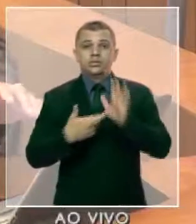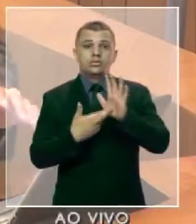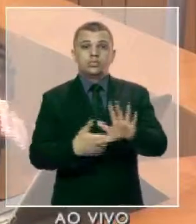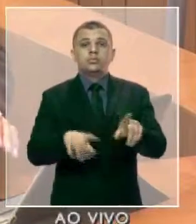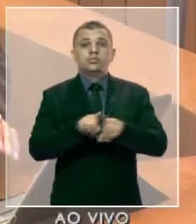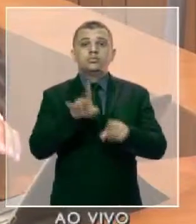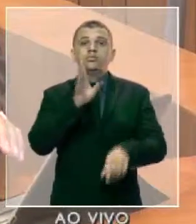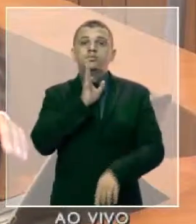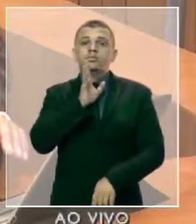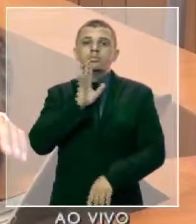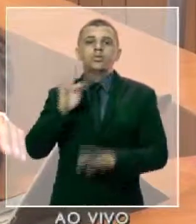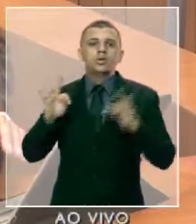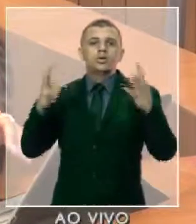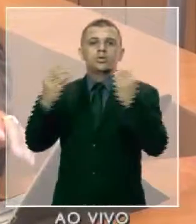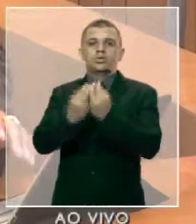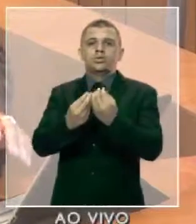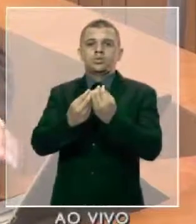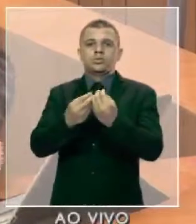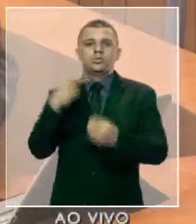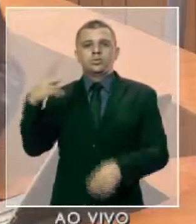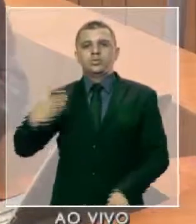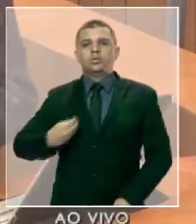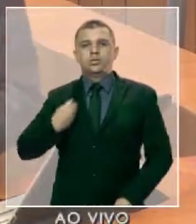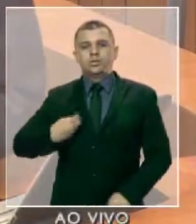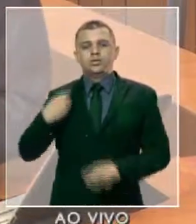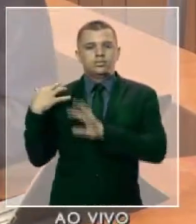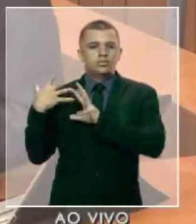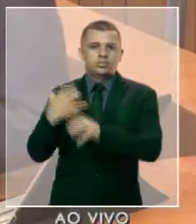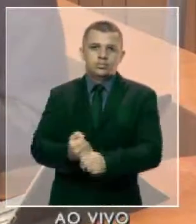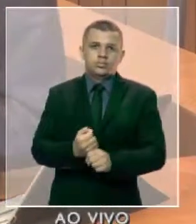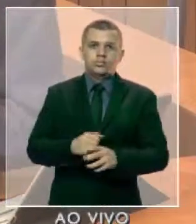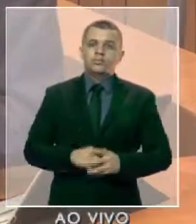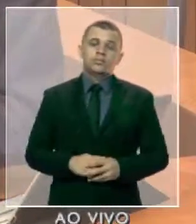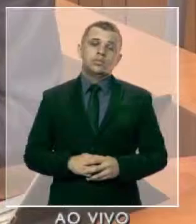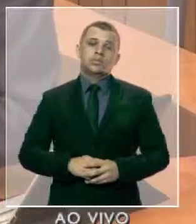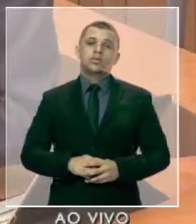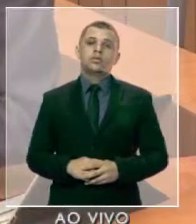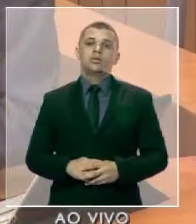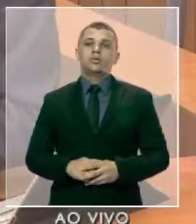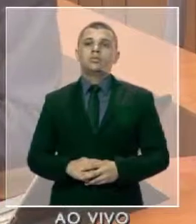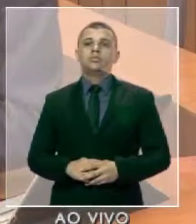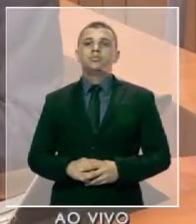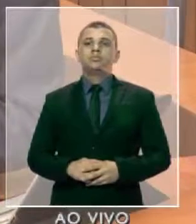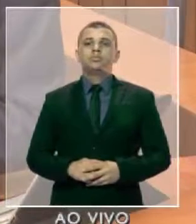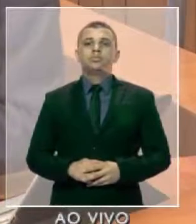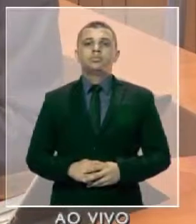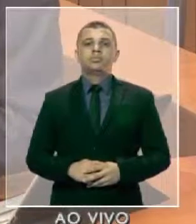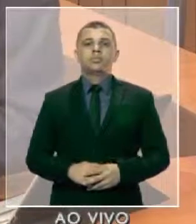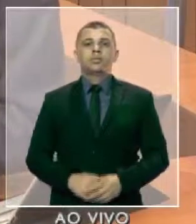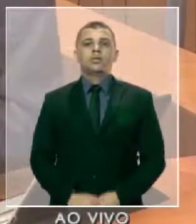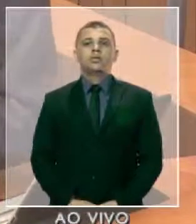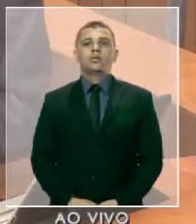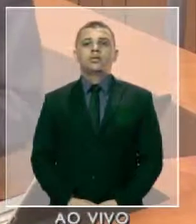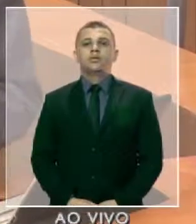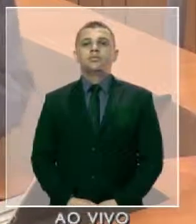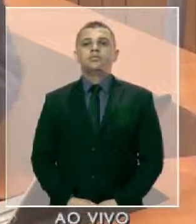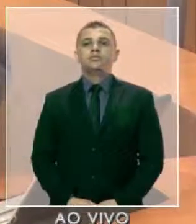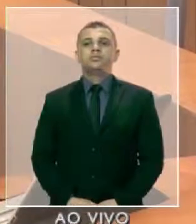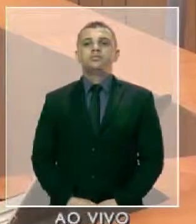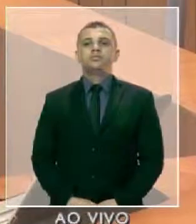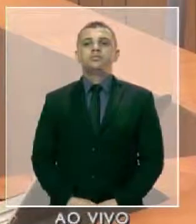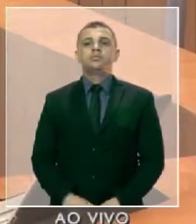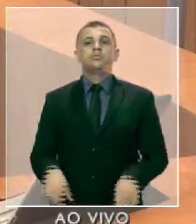reconhecimentos, né, ao longo de toda a sua vida. Eu tive a oportunidade de acompanhar um pouco